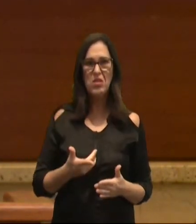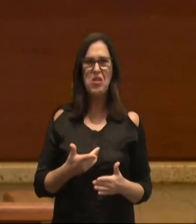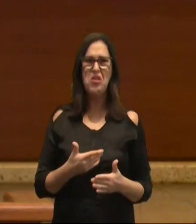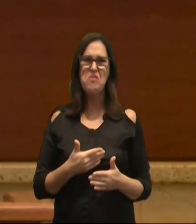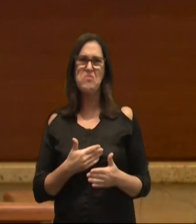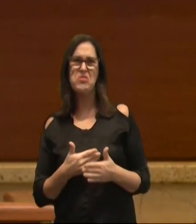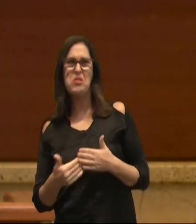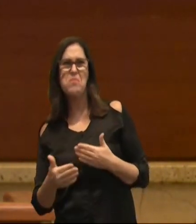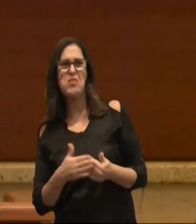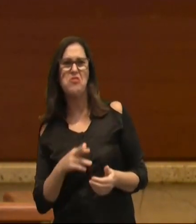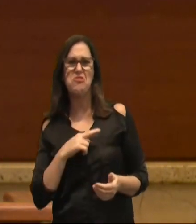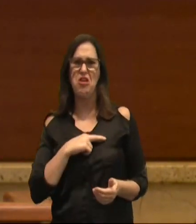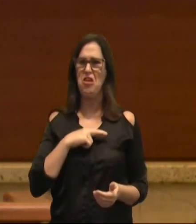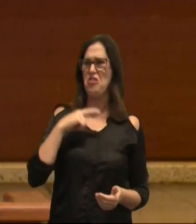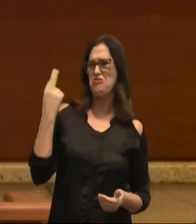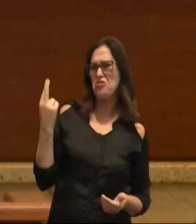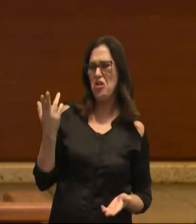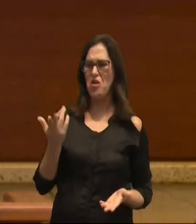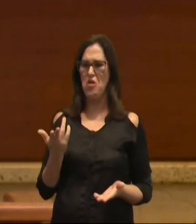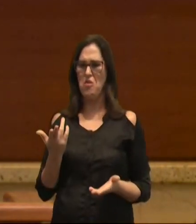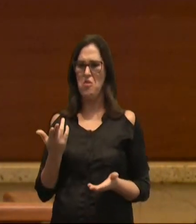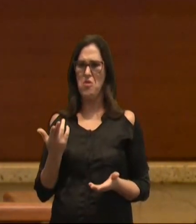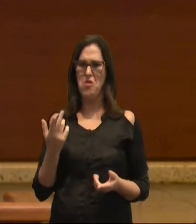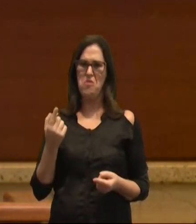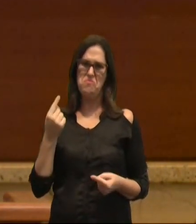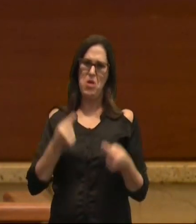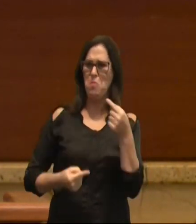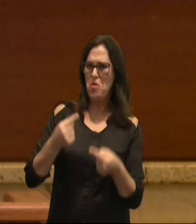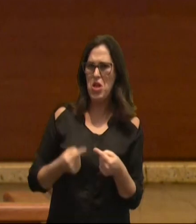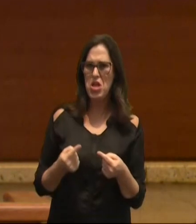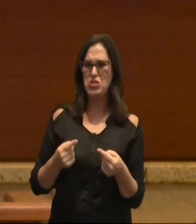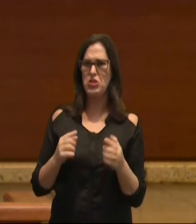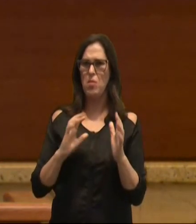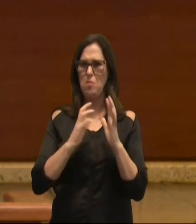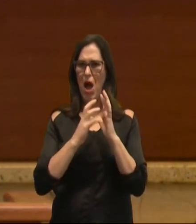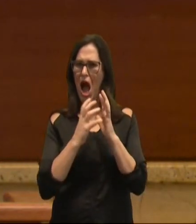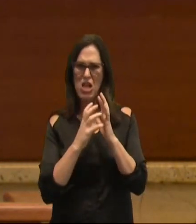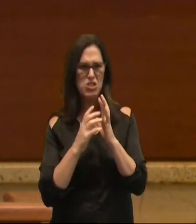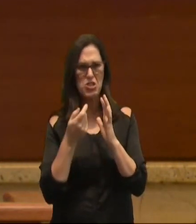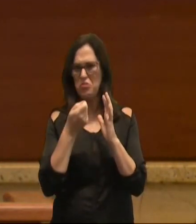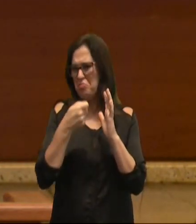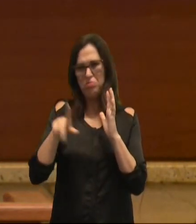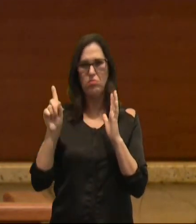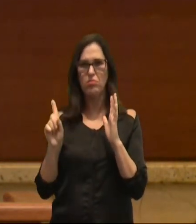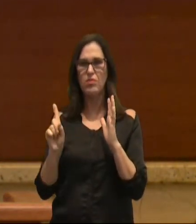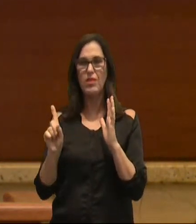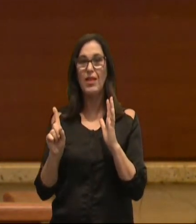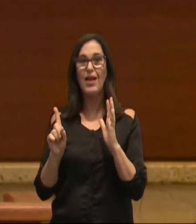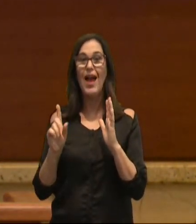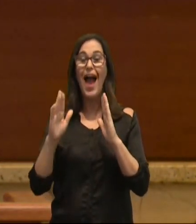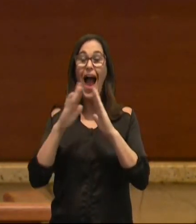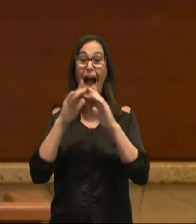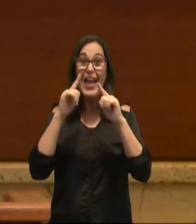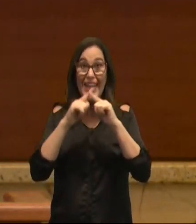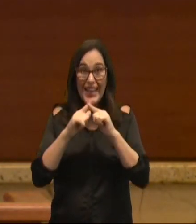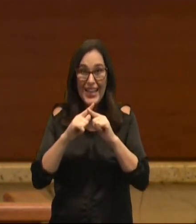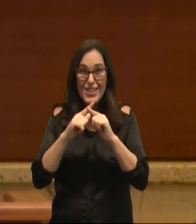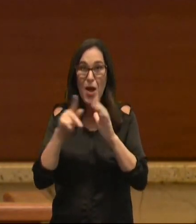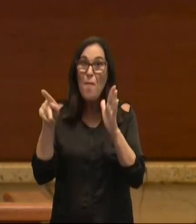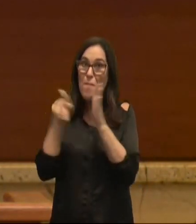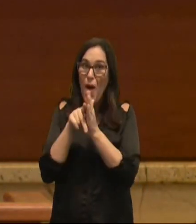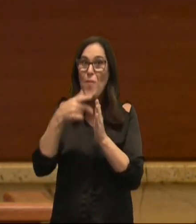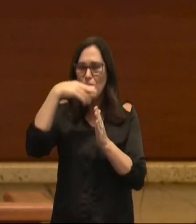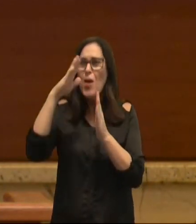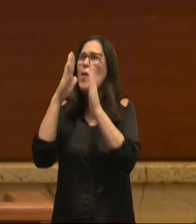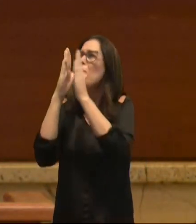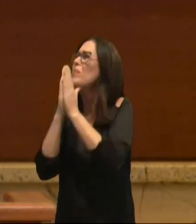credo, independente do partido, independente de qualquer outra coisa. A igreja do Senhor precisa orar, pedindo a Deus